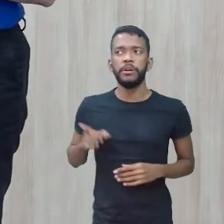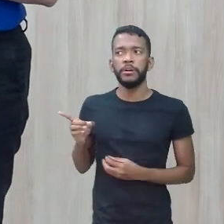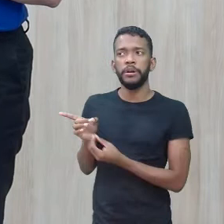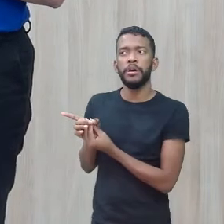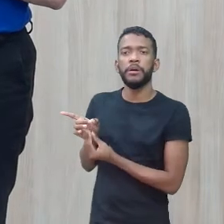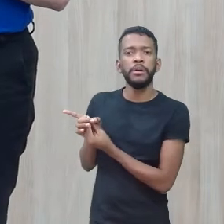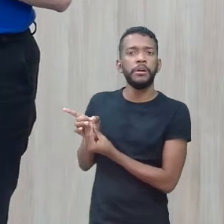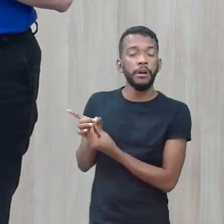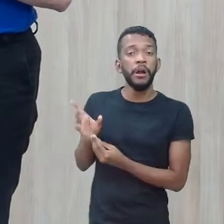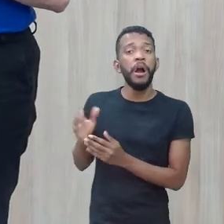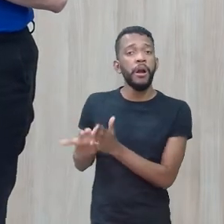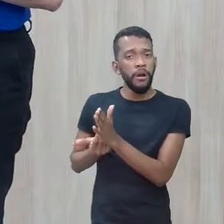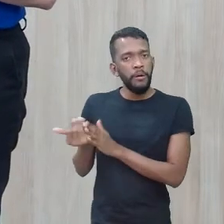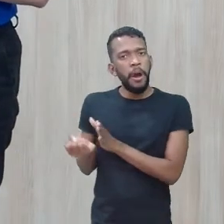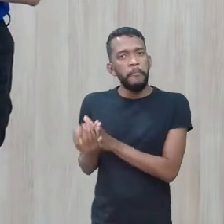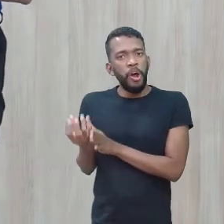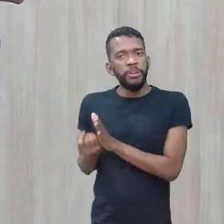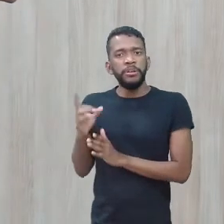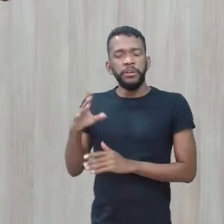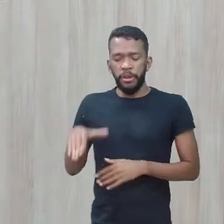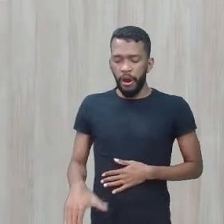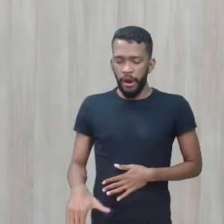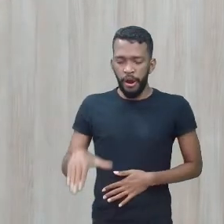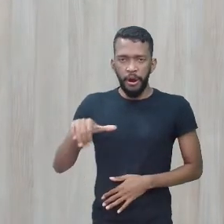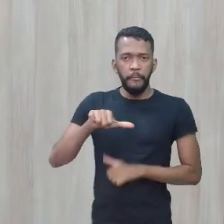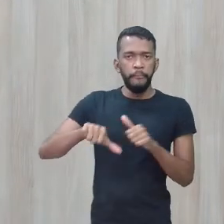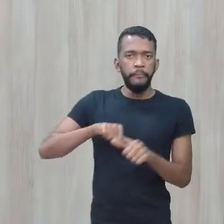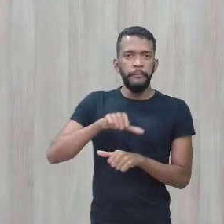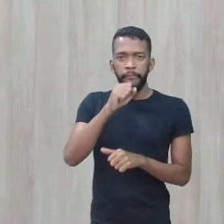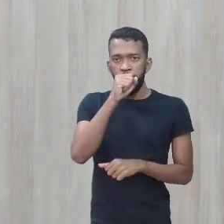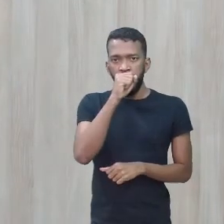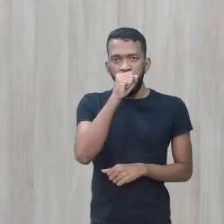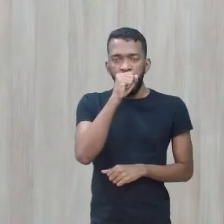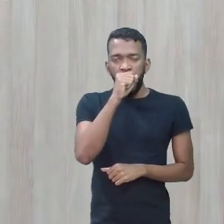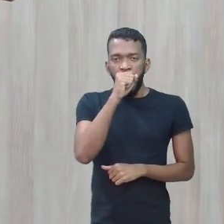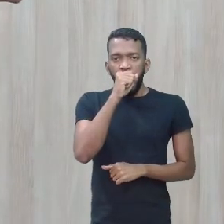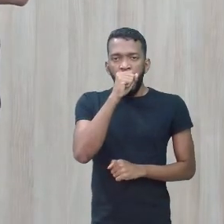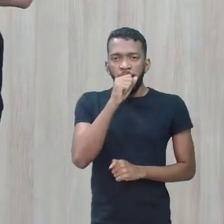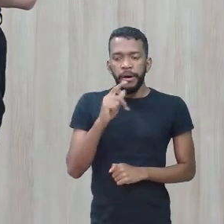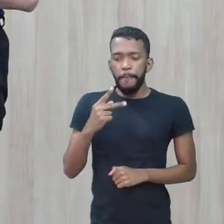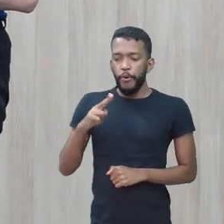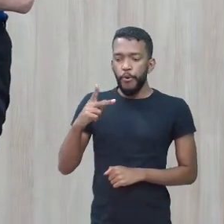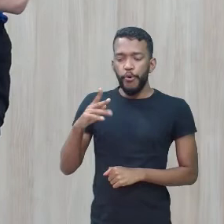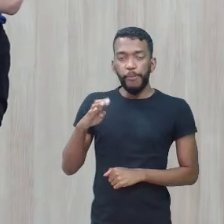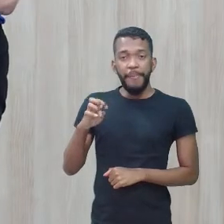espermatozoides, eles só começam a ser produzidos na fase da puberdade.